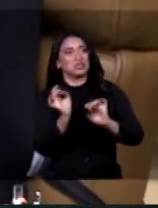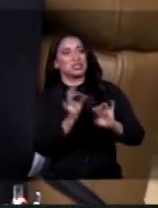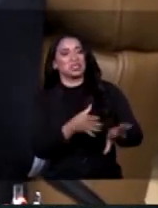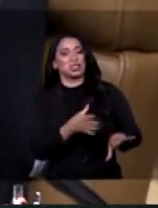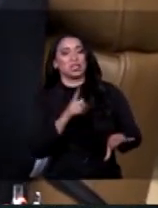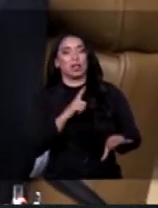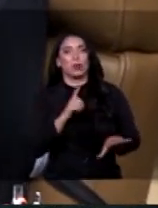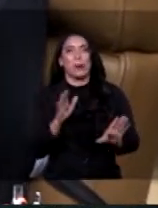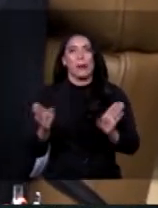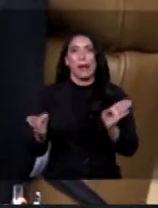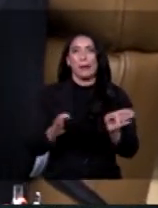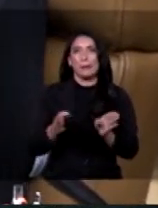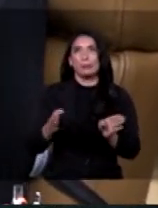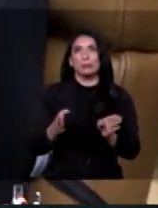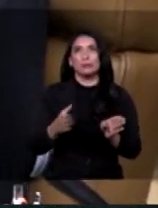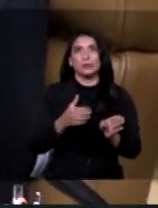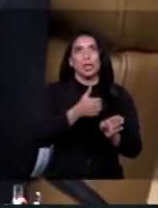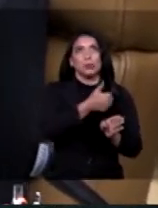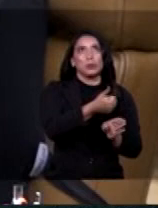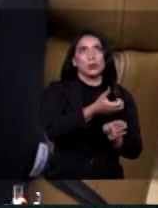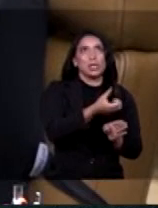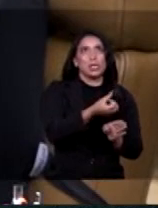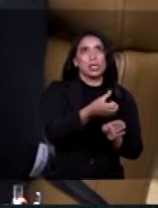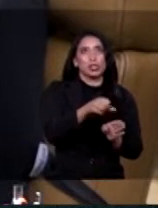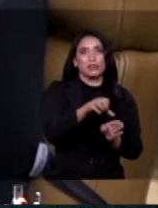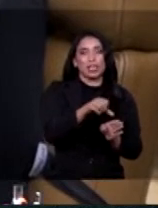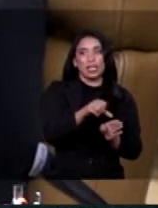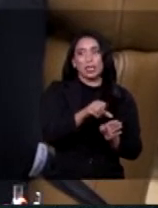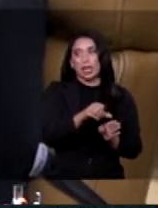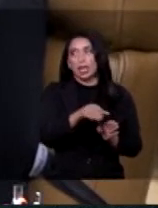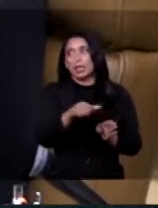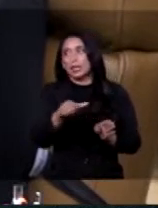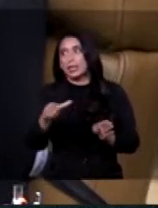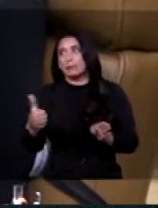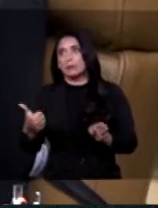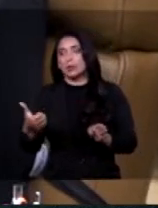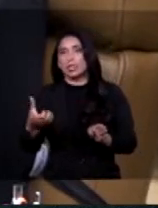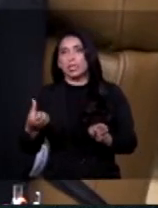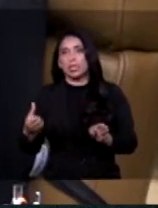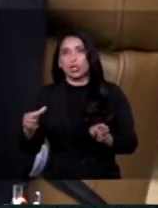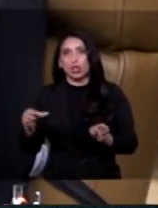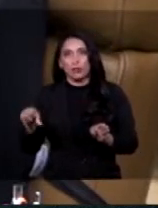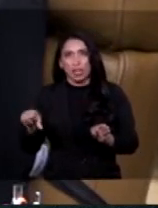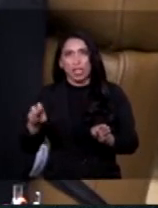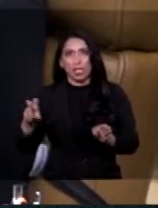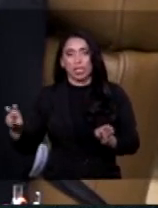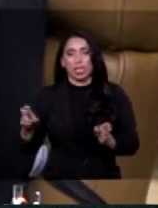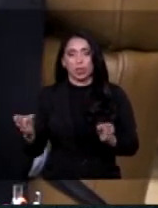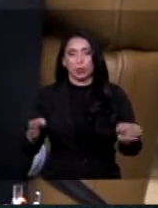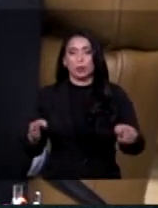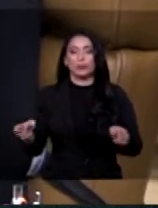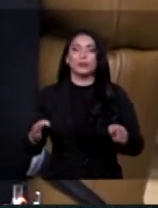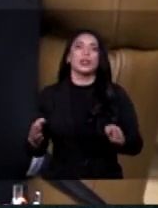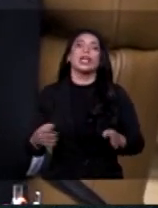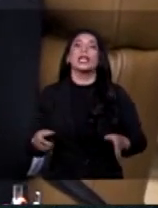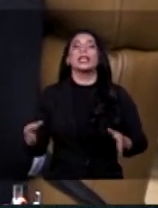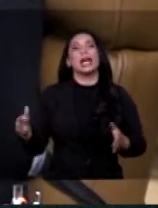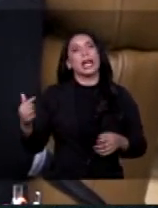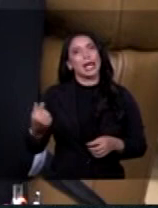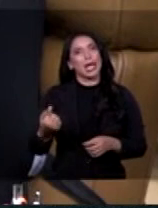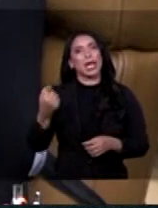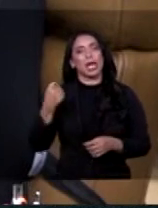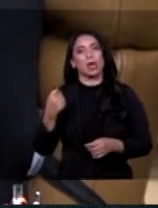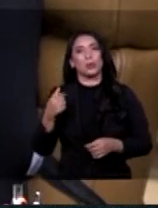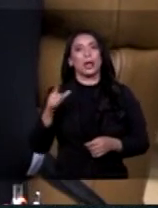9%. 9%, vamos falar para arredondar. Repito, área indígena, 14,2%. Áreas demandadas podem chegar